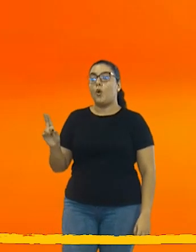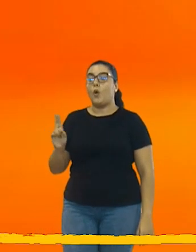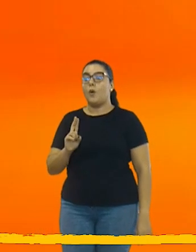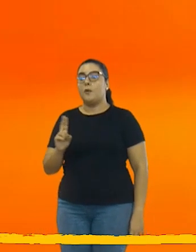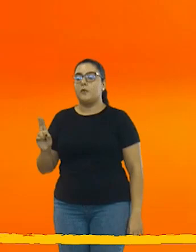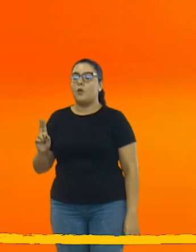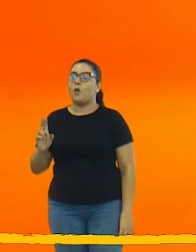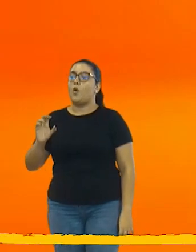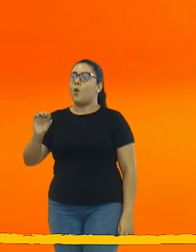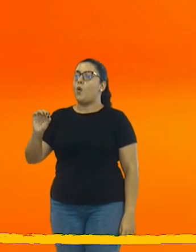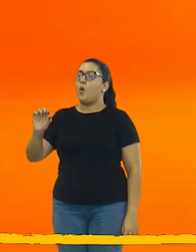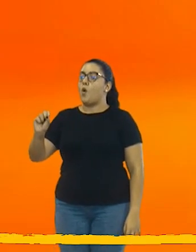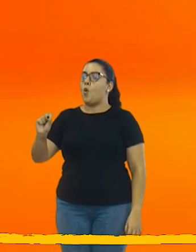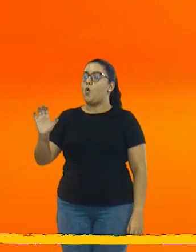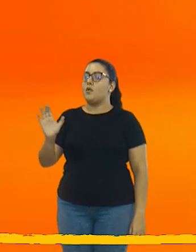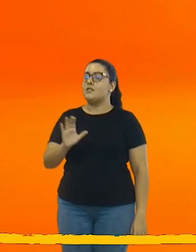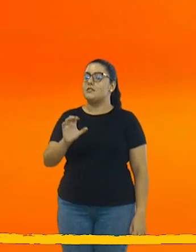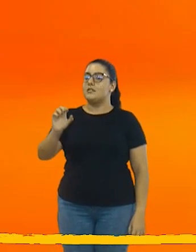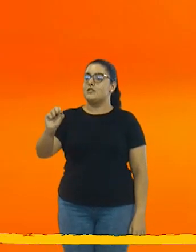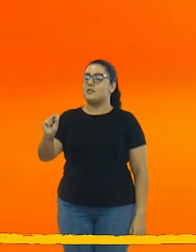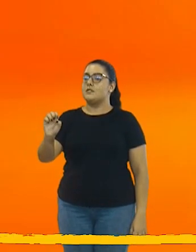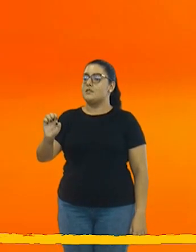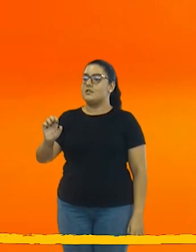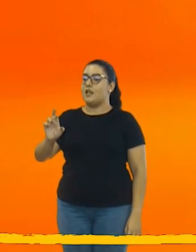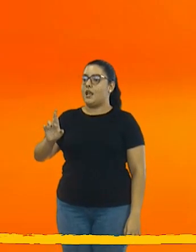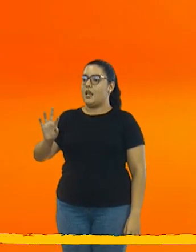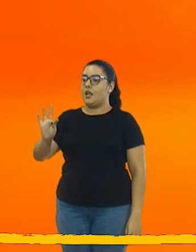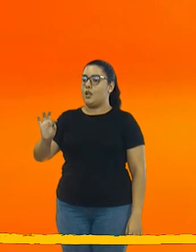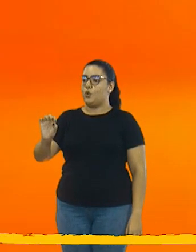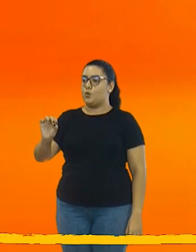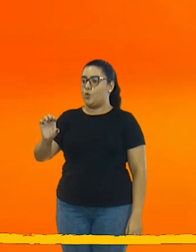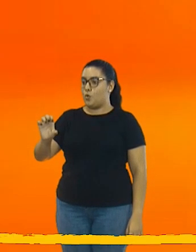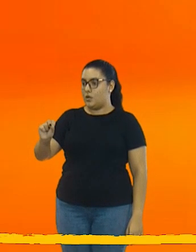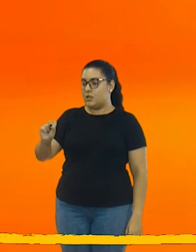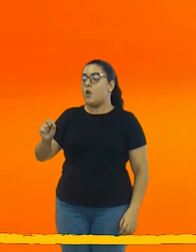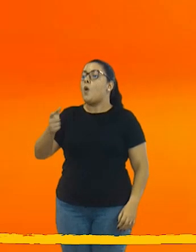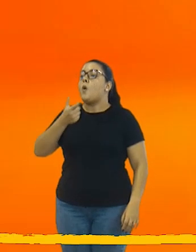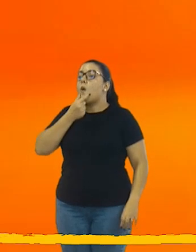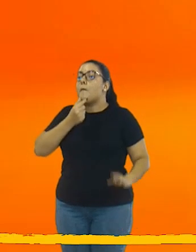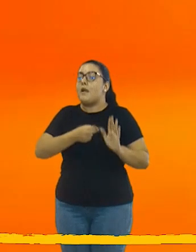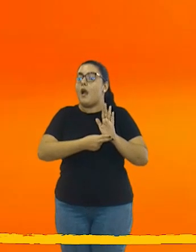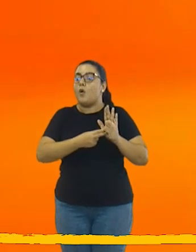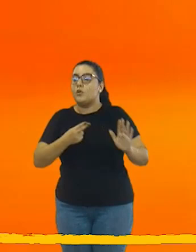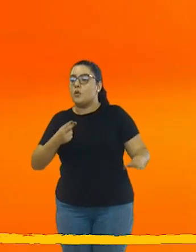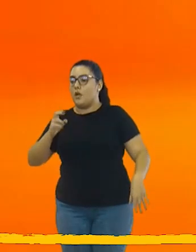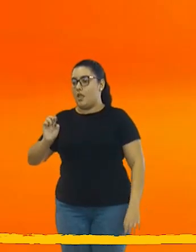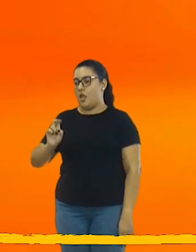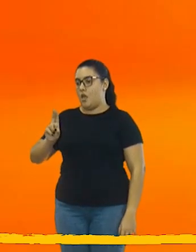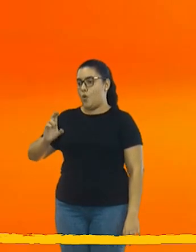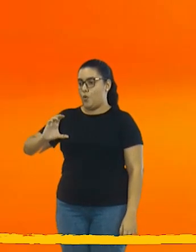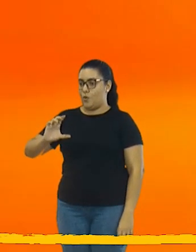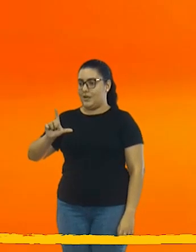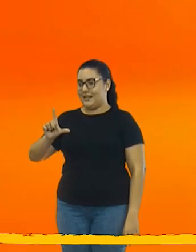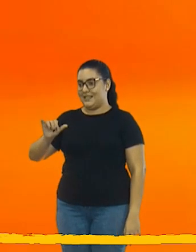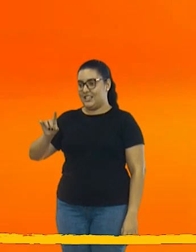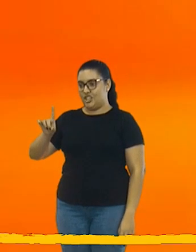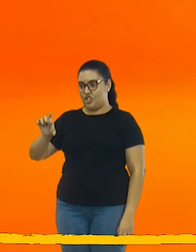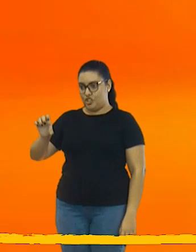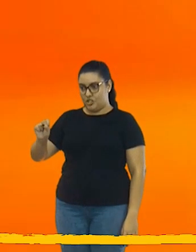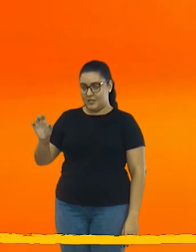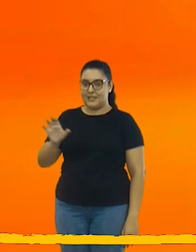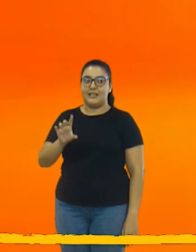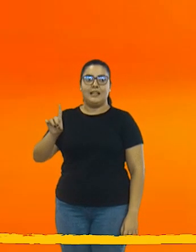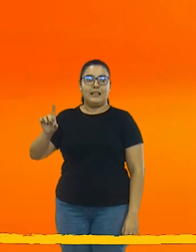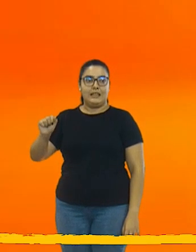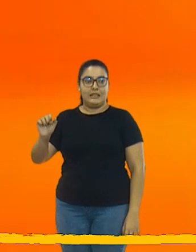Os Sertões, de Euclides da Cunha. Olha só, saímos de O Sertanejo,